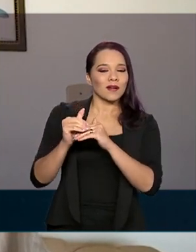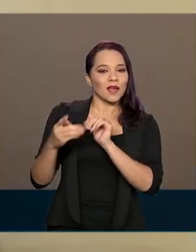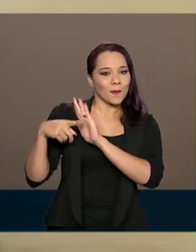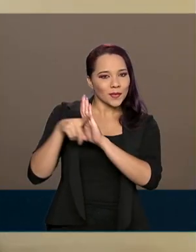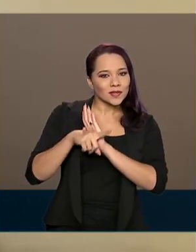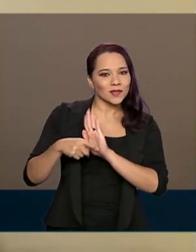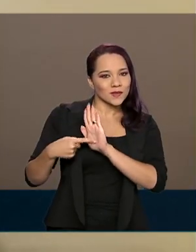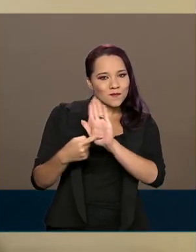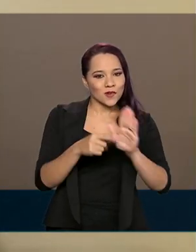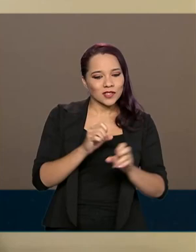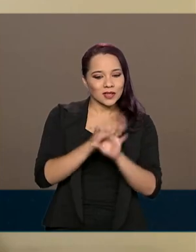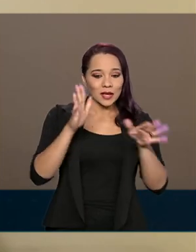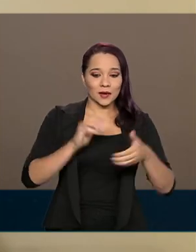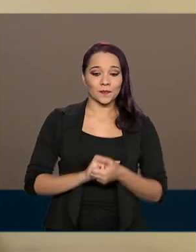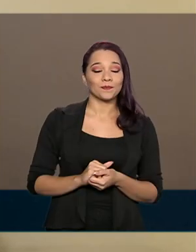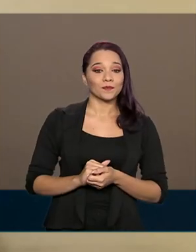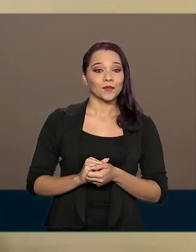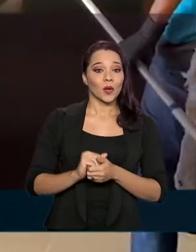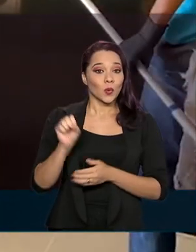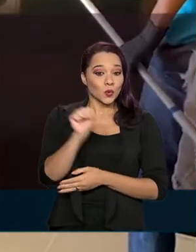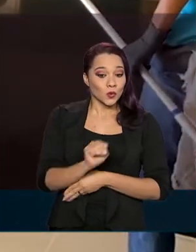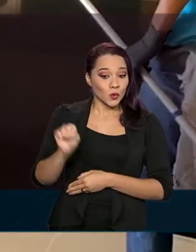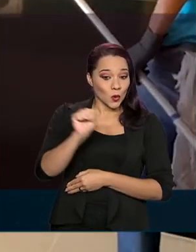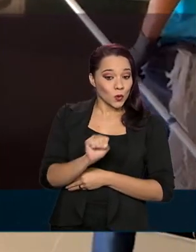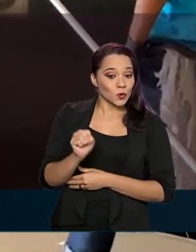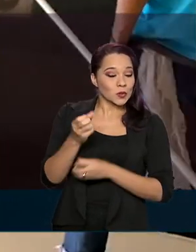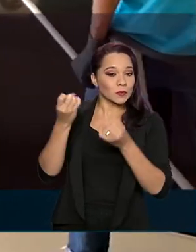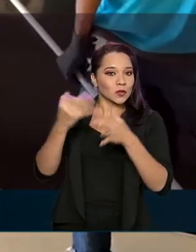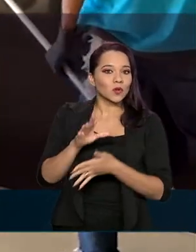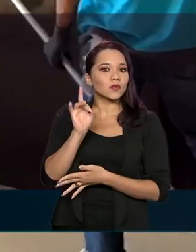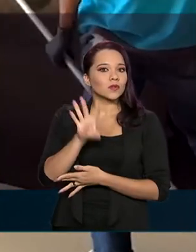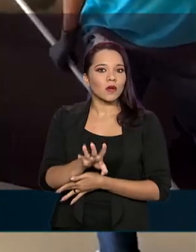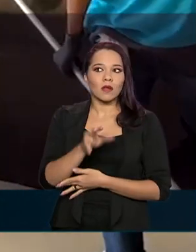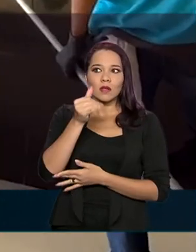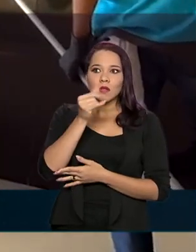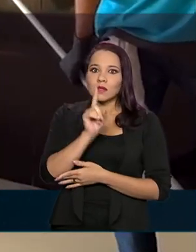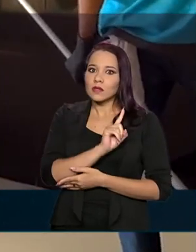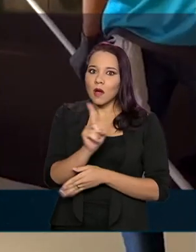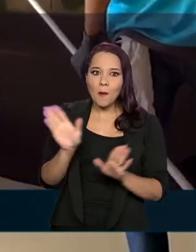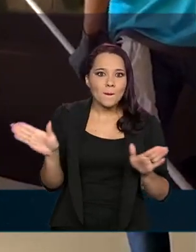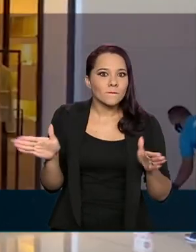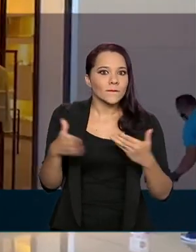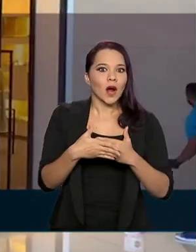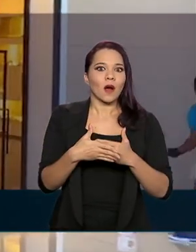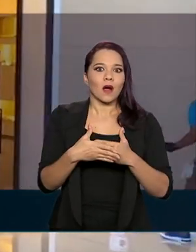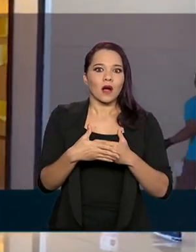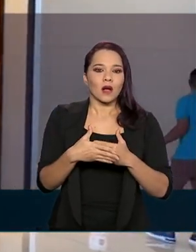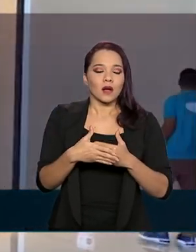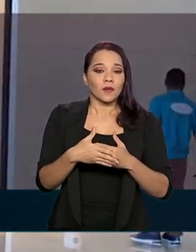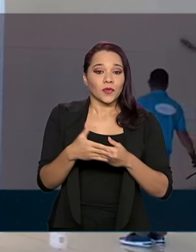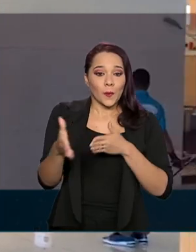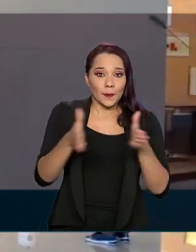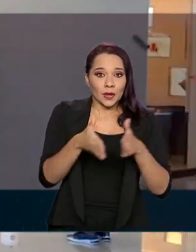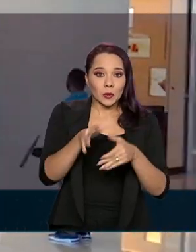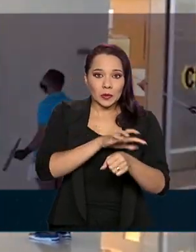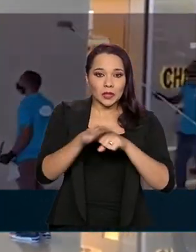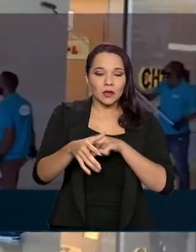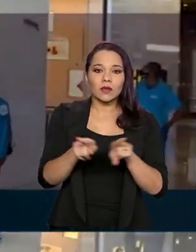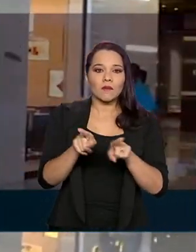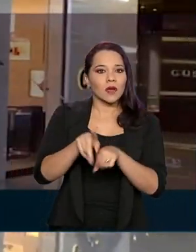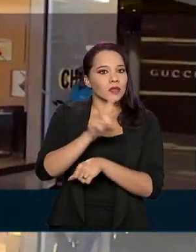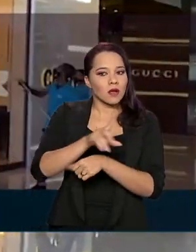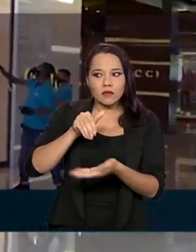clareza isso. O Sâncio de Edmar conta que só não fechou as portas durante a pandemia e nem demitiu